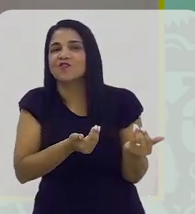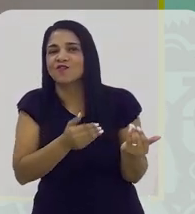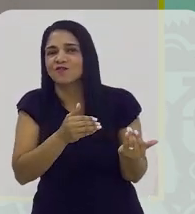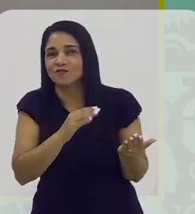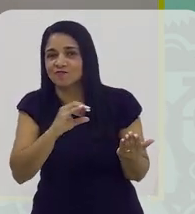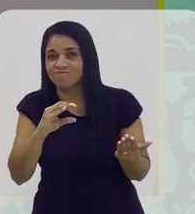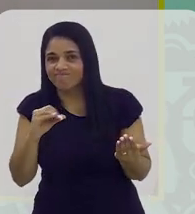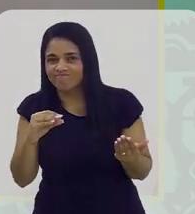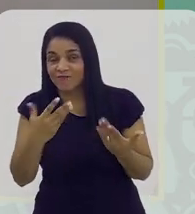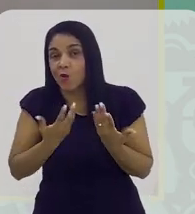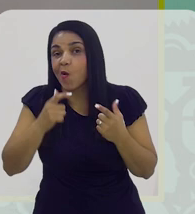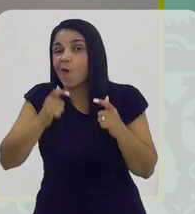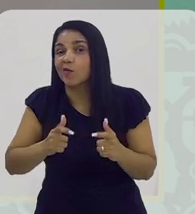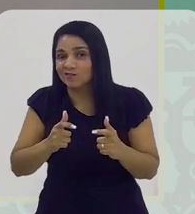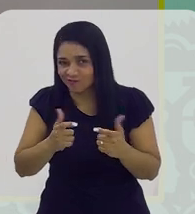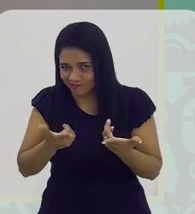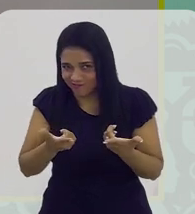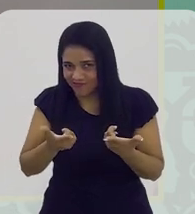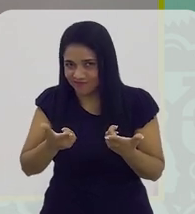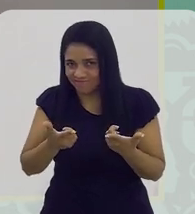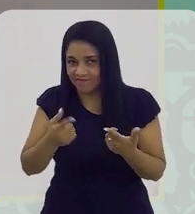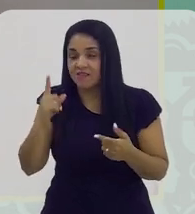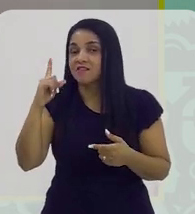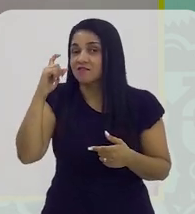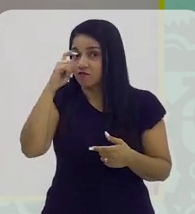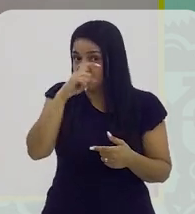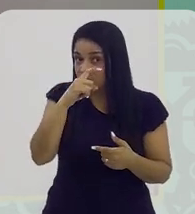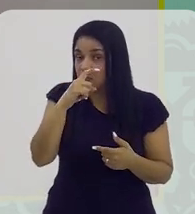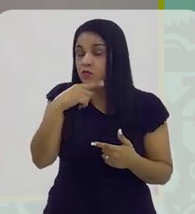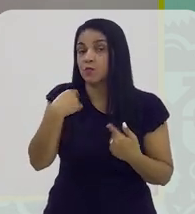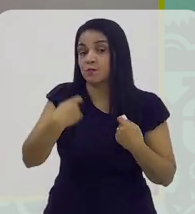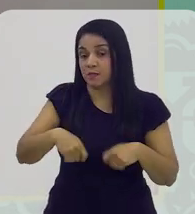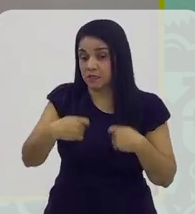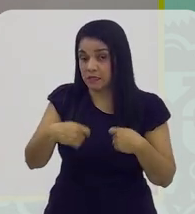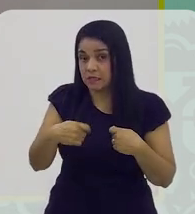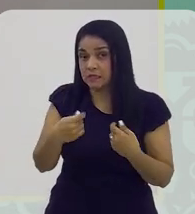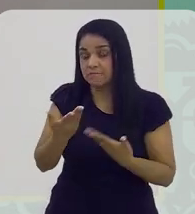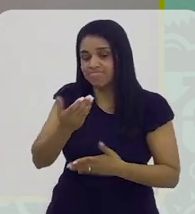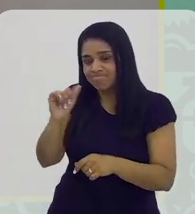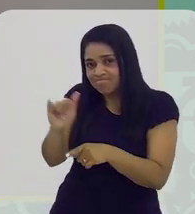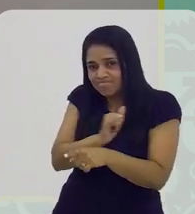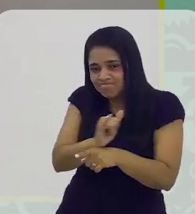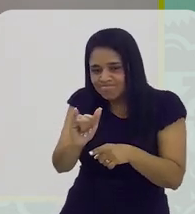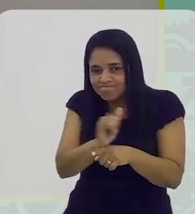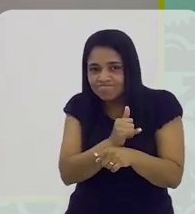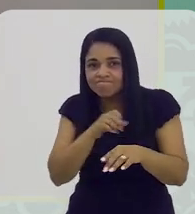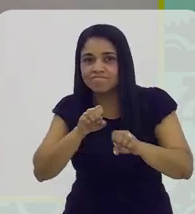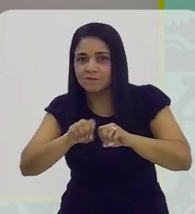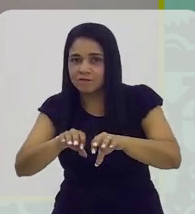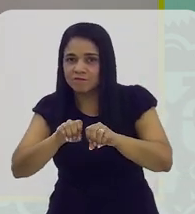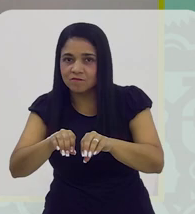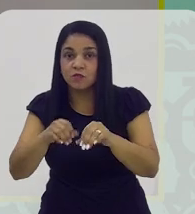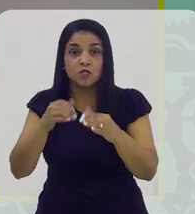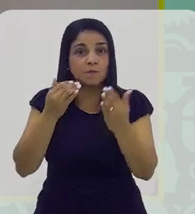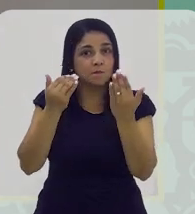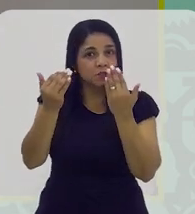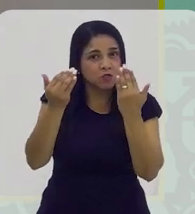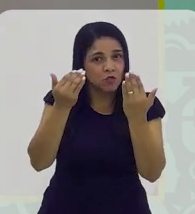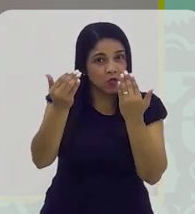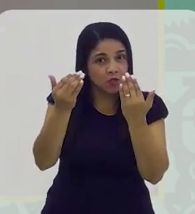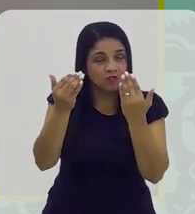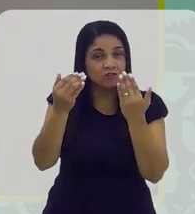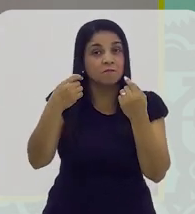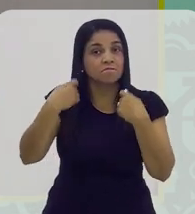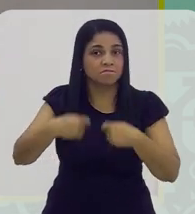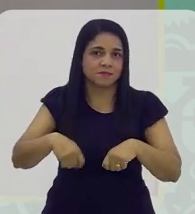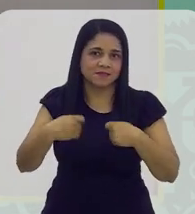acolhimento. Ah, então, é muito difícil, se você não lidar com eles na parte da educacional, na